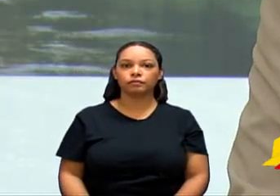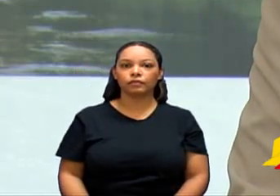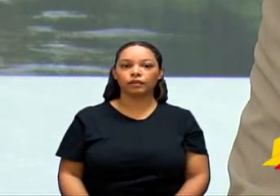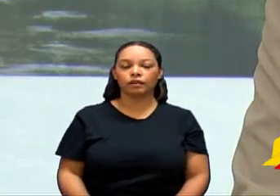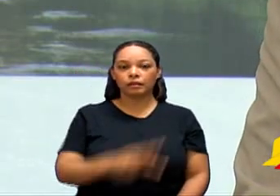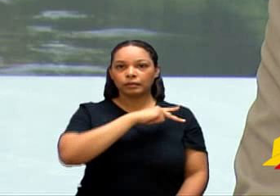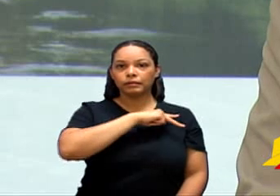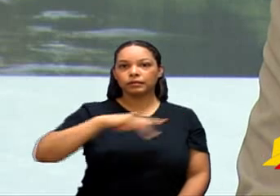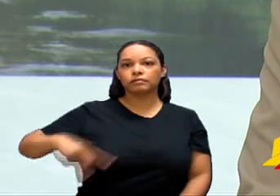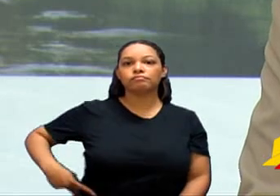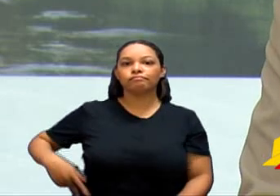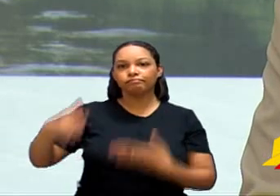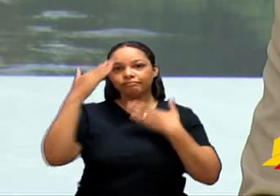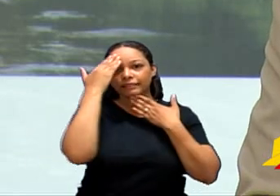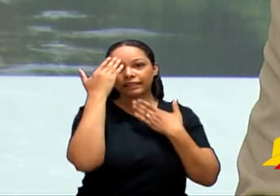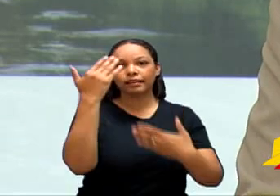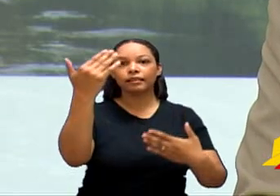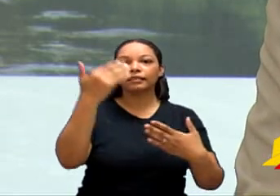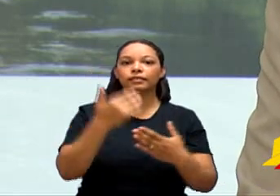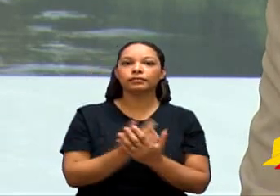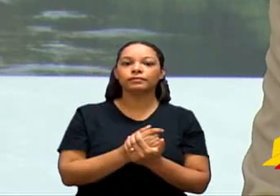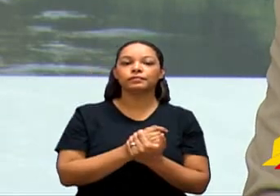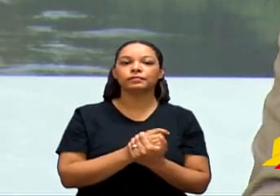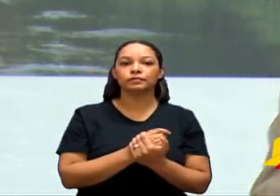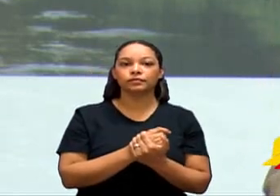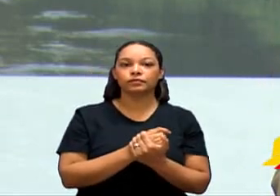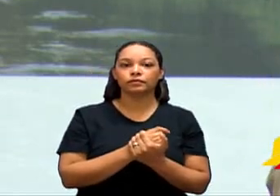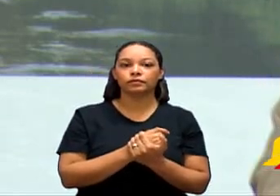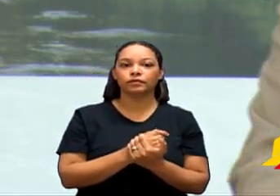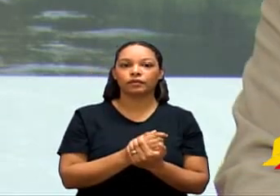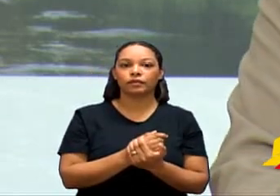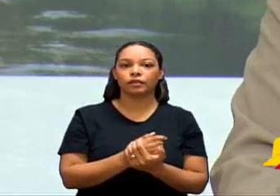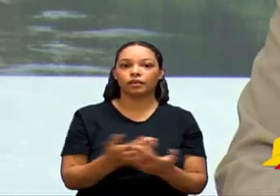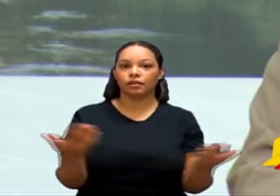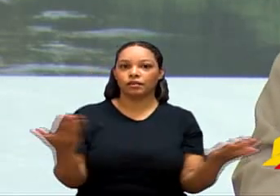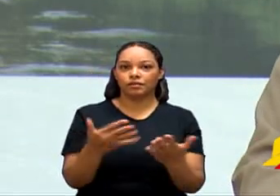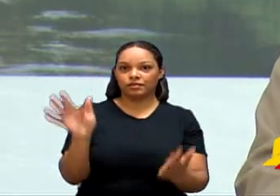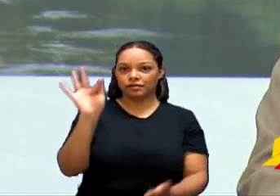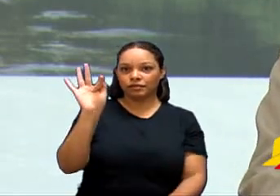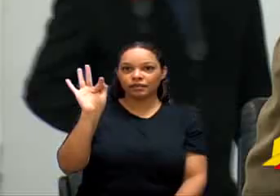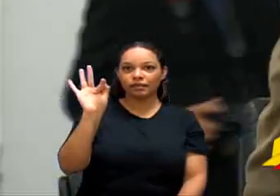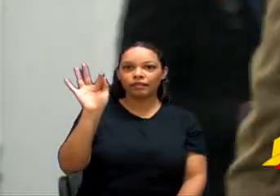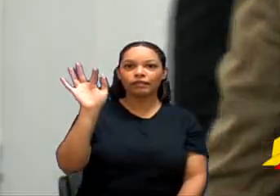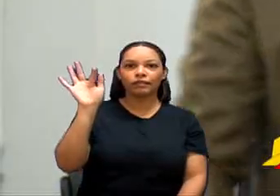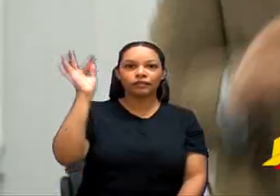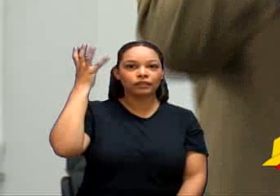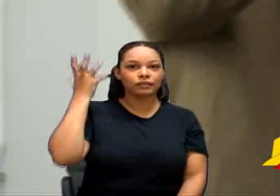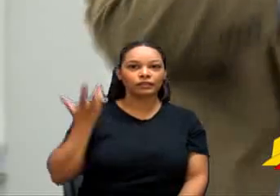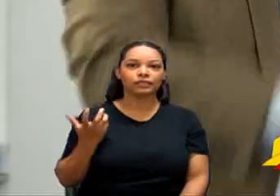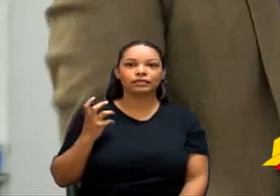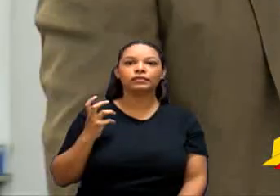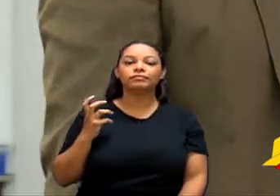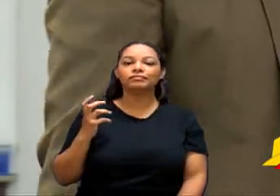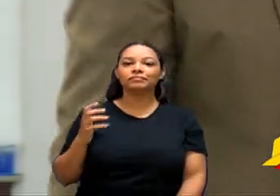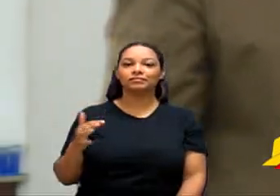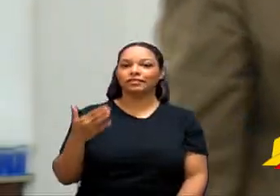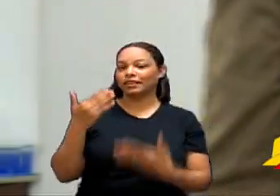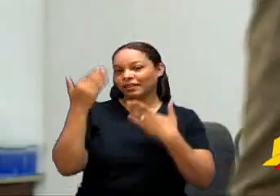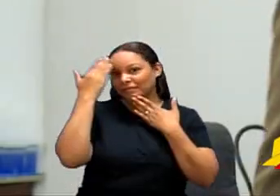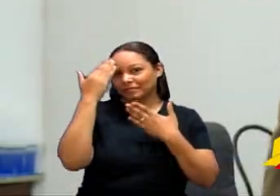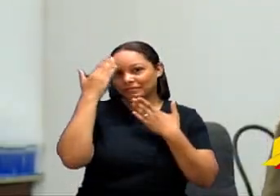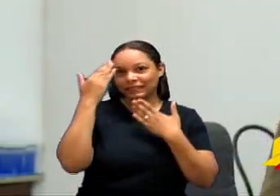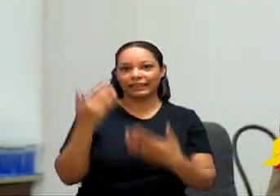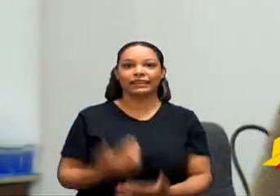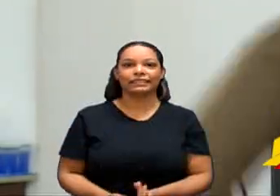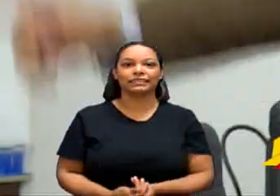Presidente, obrigado. Fernanda, hoje gostei da tática da Fernanda hoje. Já subiu aí, já pediu inversão. A próxima. Não, quando é importante, tem que